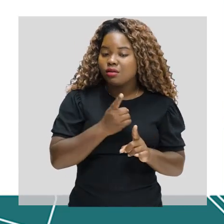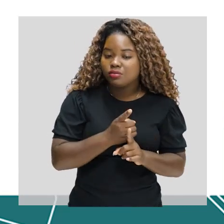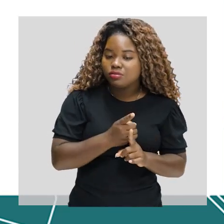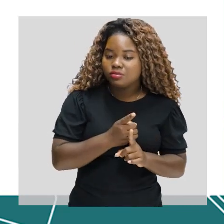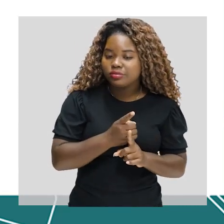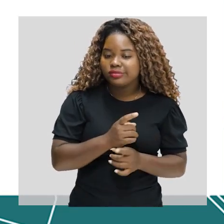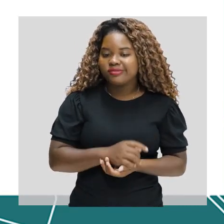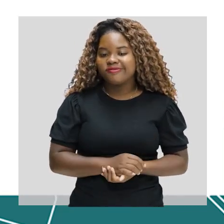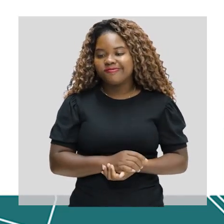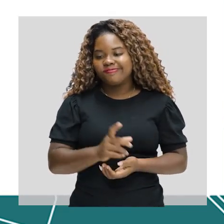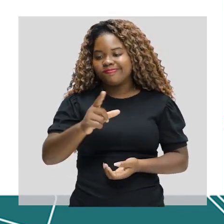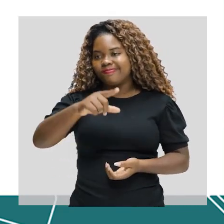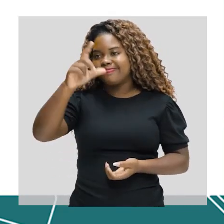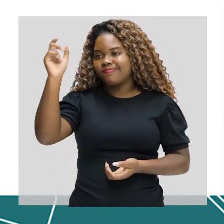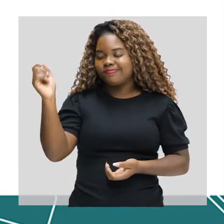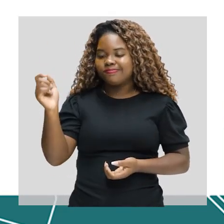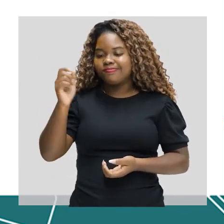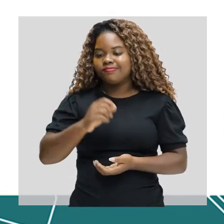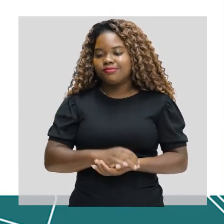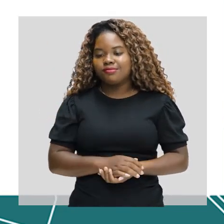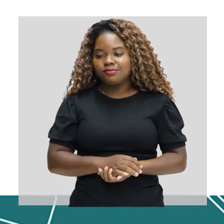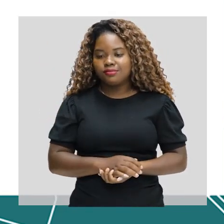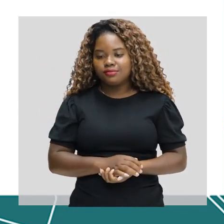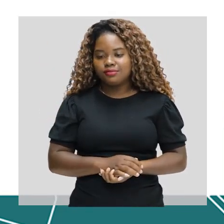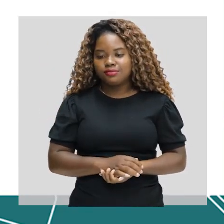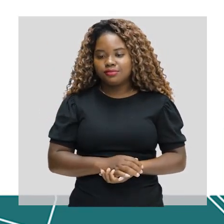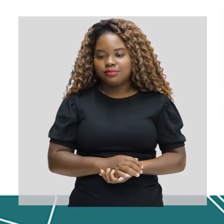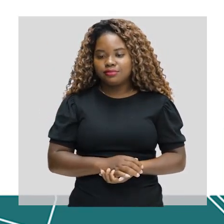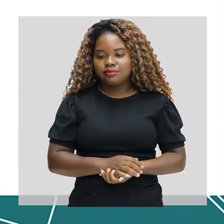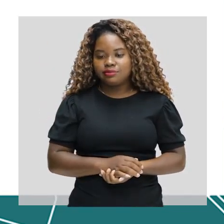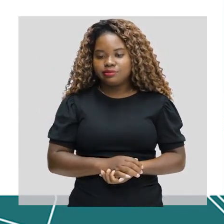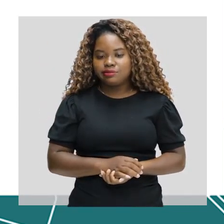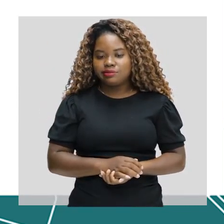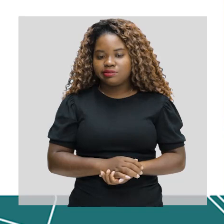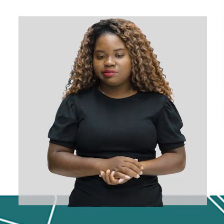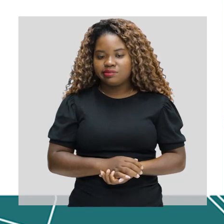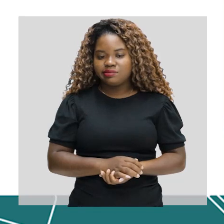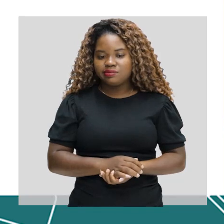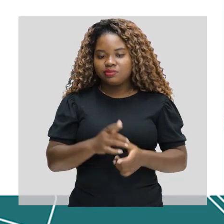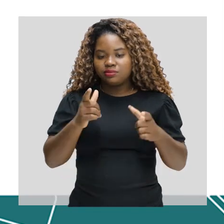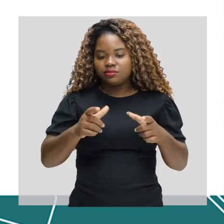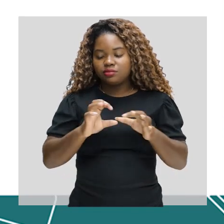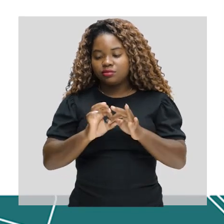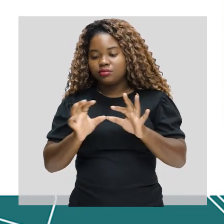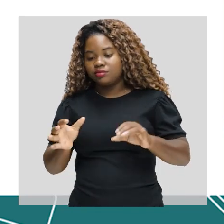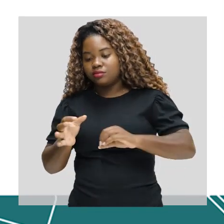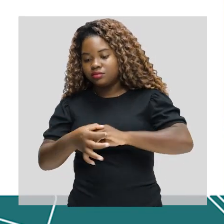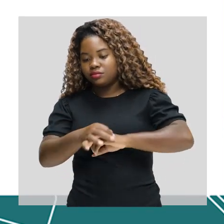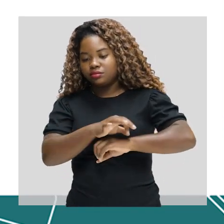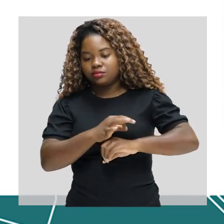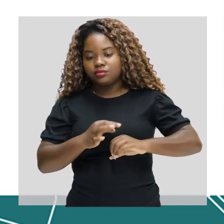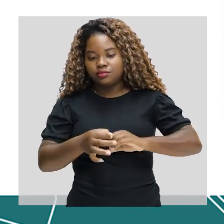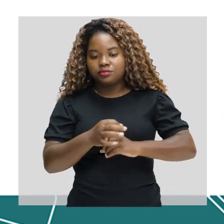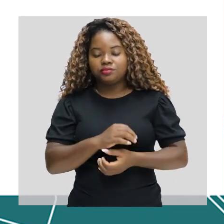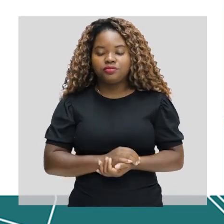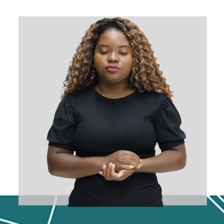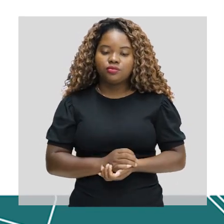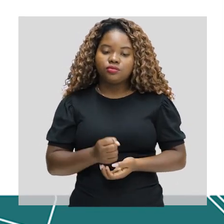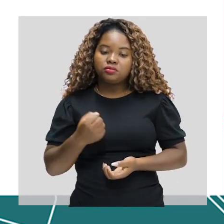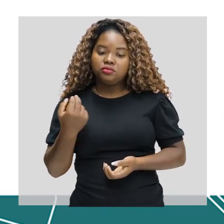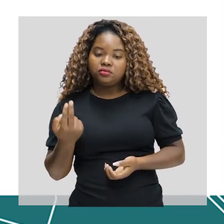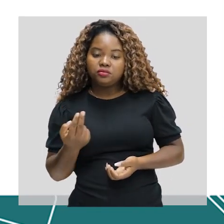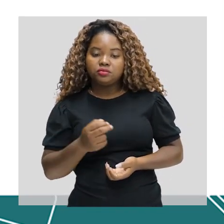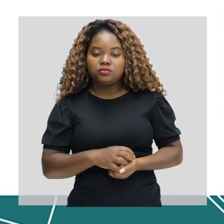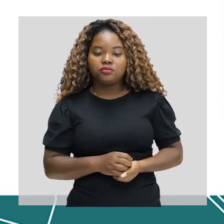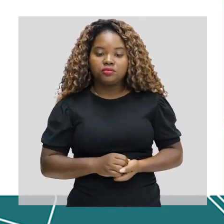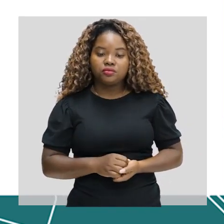meio caminho da Lua, nós estamos falando de um local livre de partículas, ou o mais